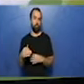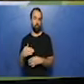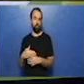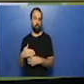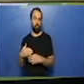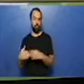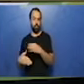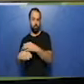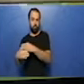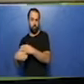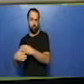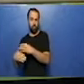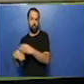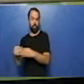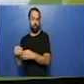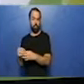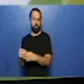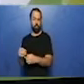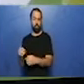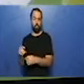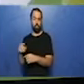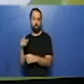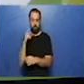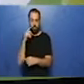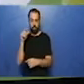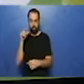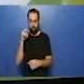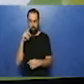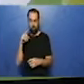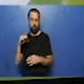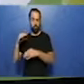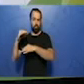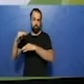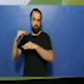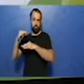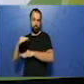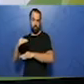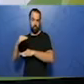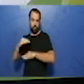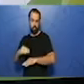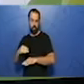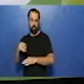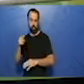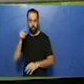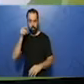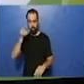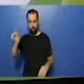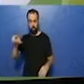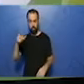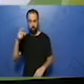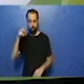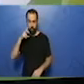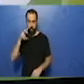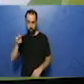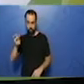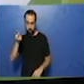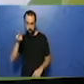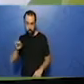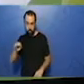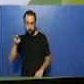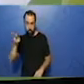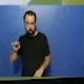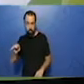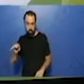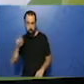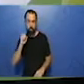por substâncias diferentes, no caso, a areia, a água e o óleo. Essas três substâncias aqui, a gente